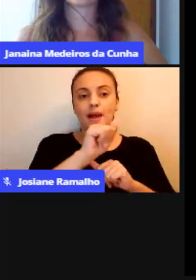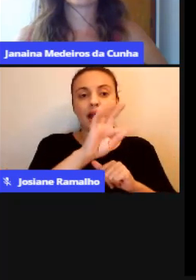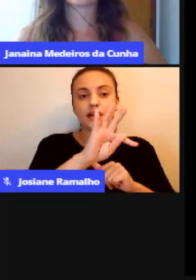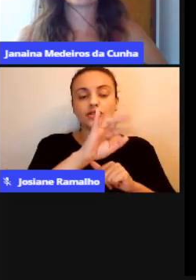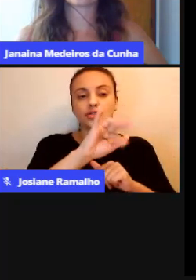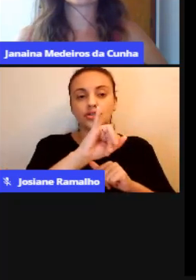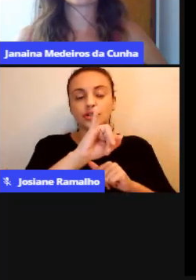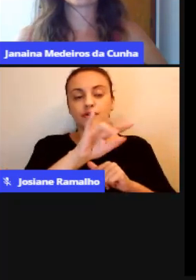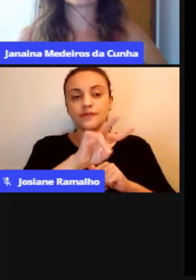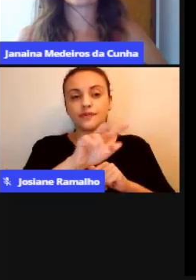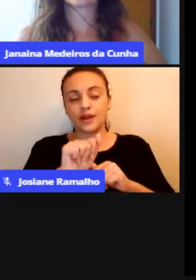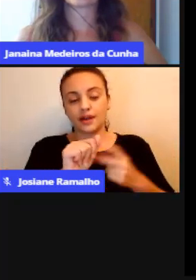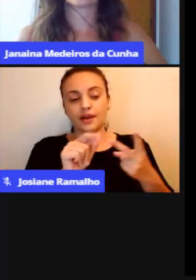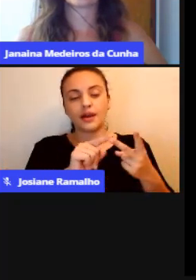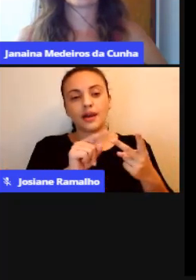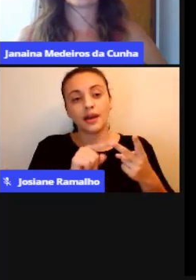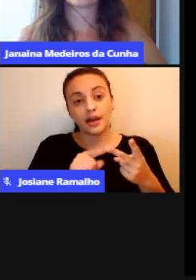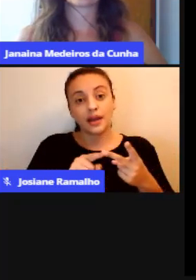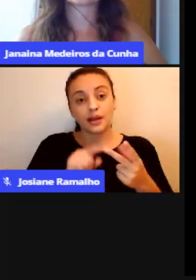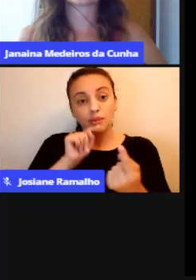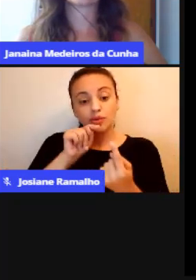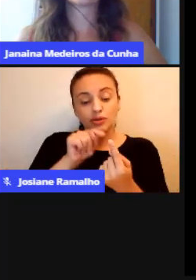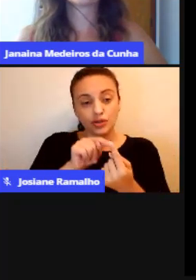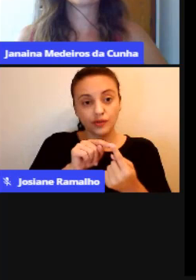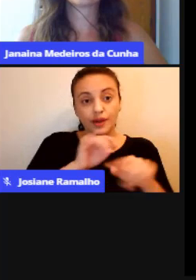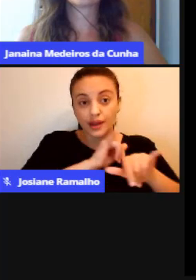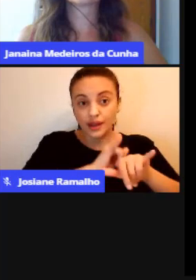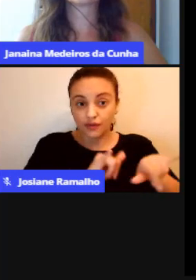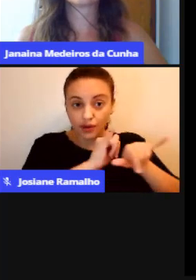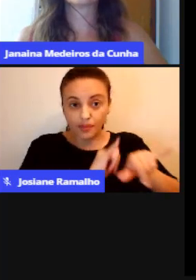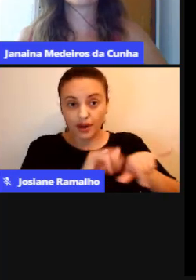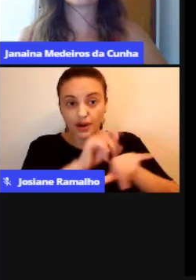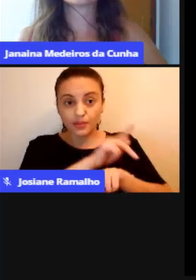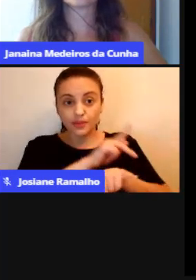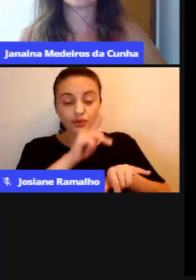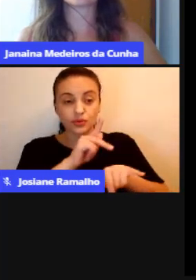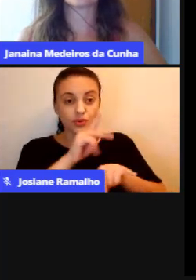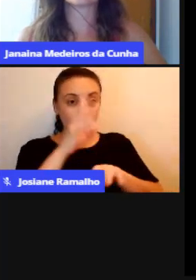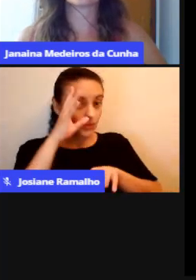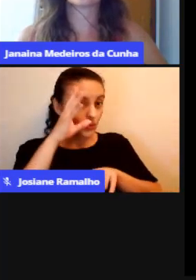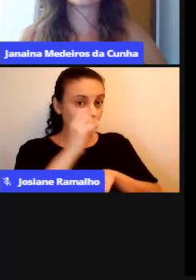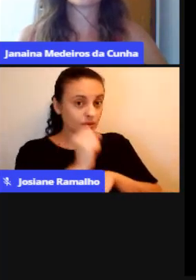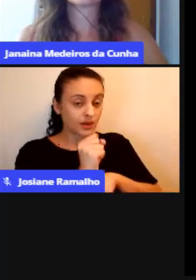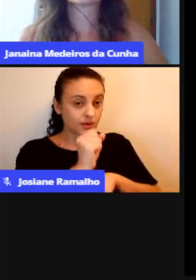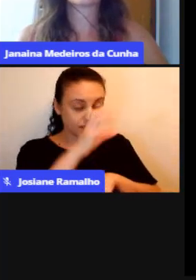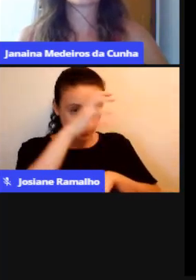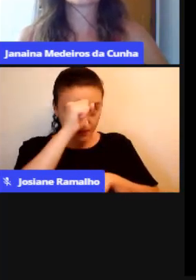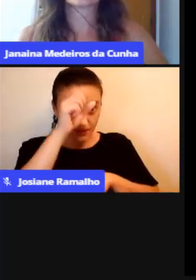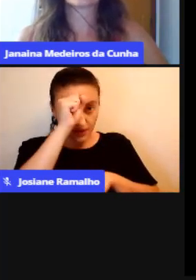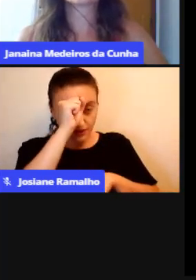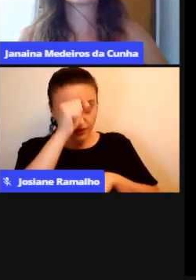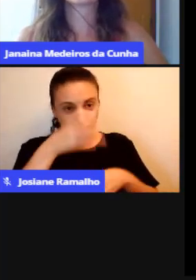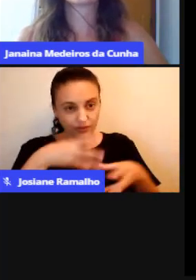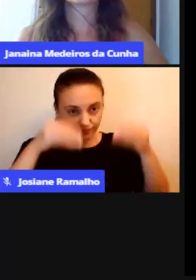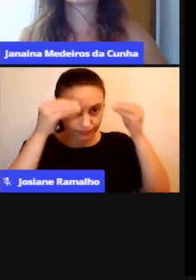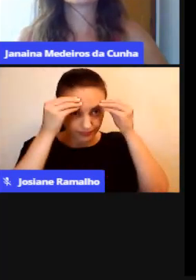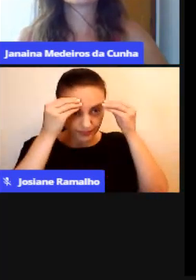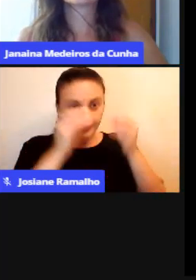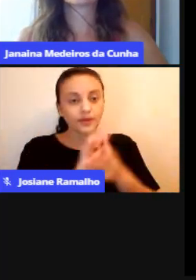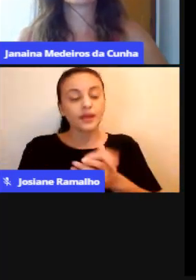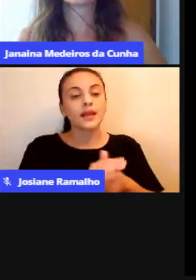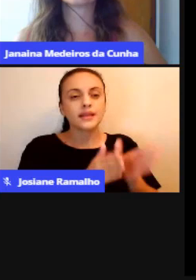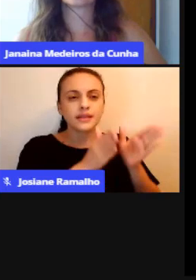informar o professor sobre o resultado da aprendizagem, né? Sobre esse processo